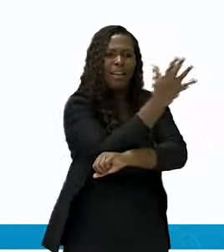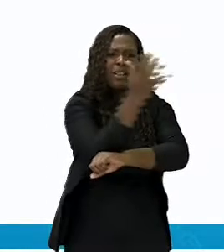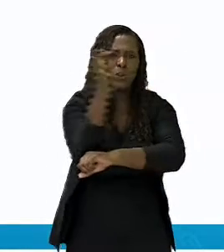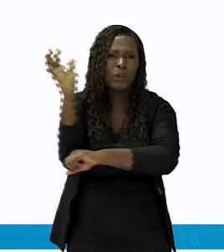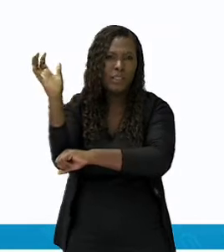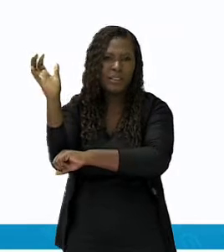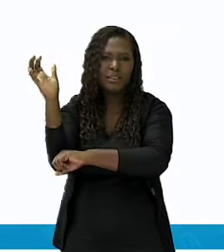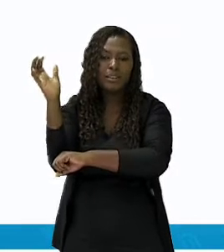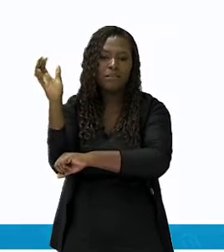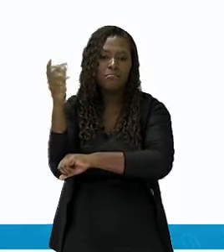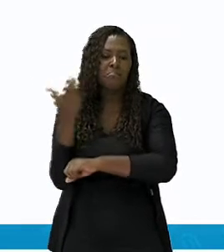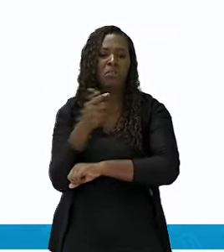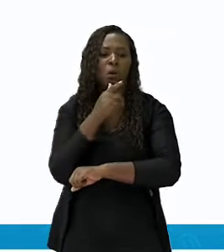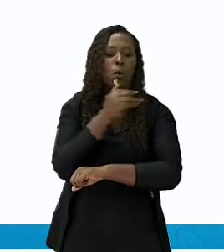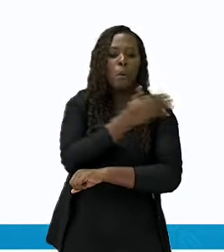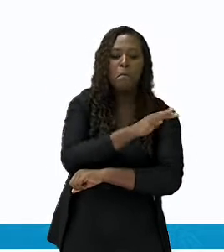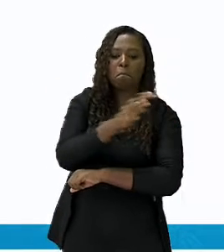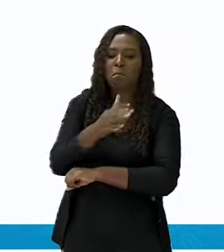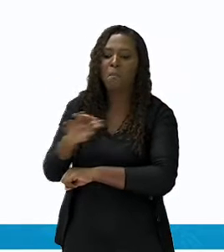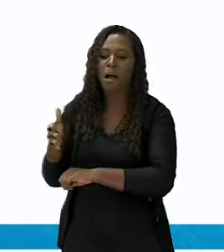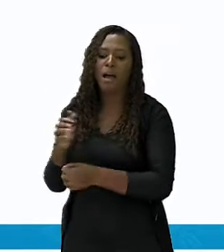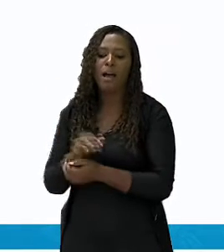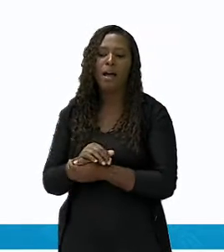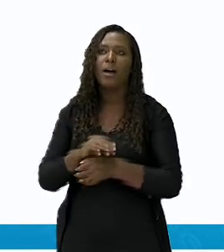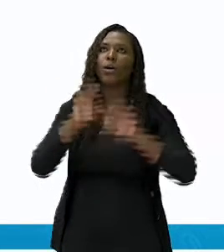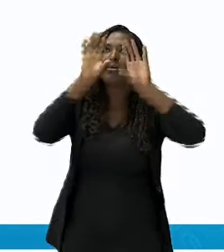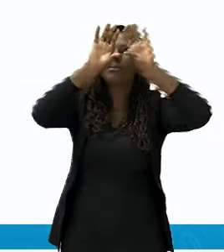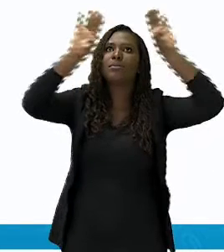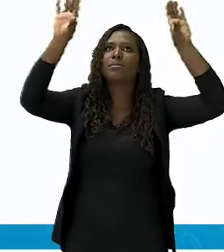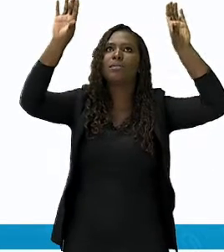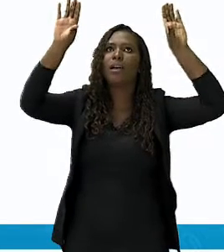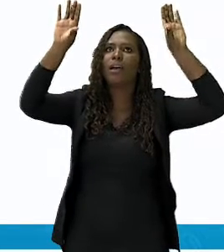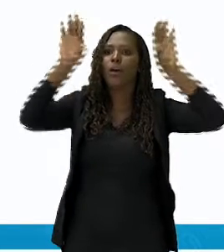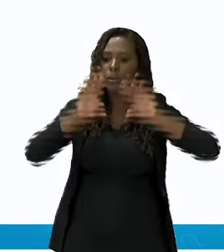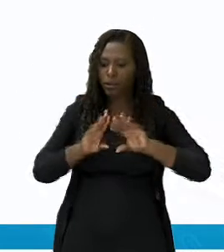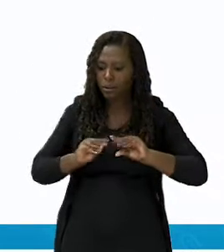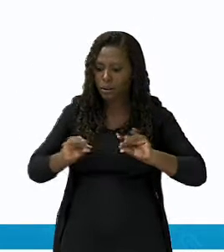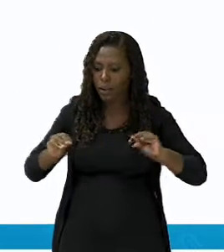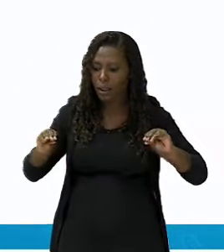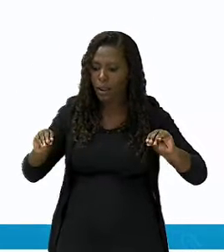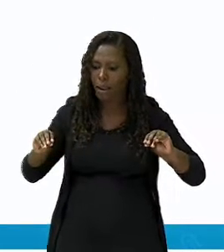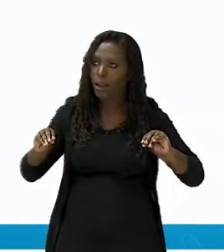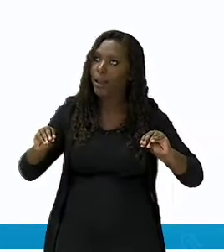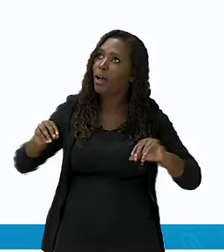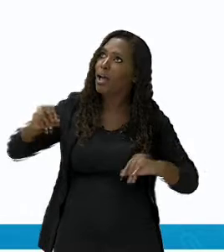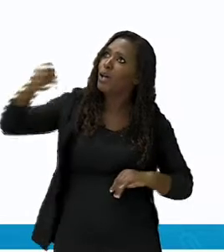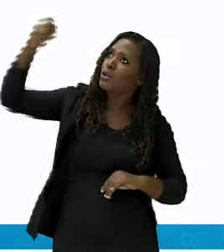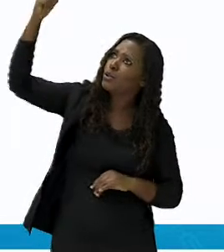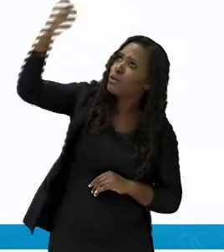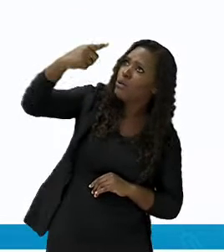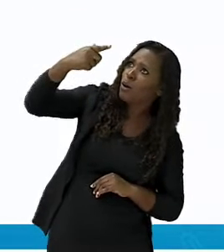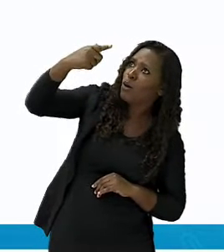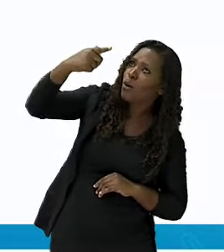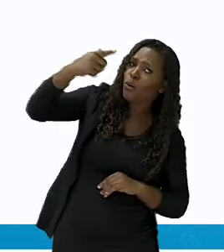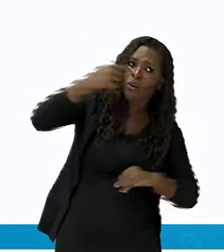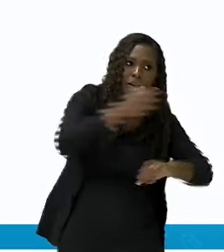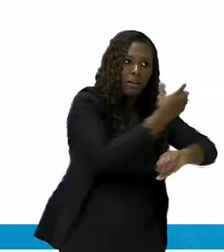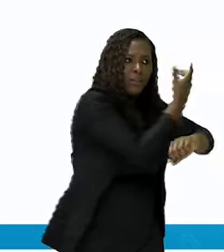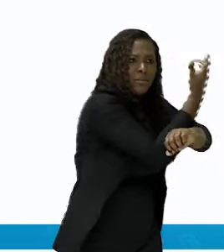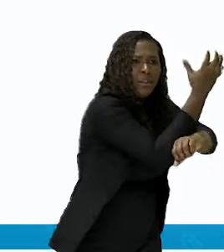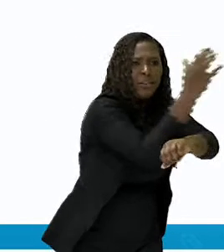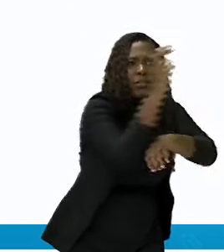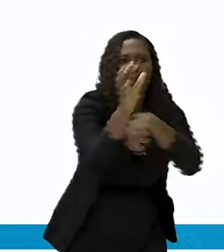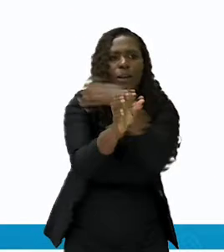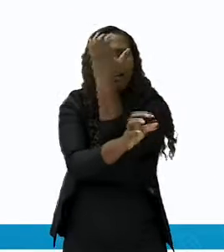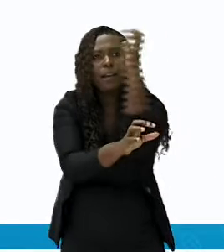No mar, no céu, na terra, no sol, nas florestas, nos animais, nos pássaros e nas